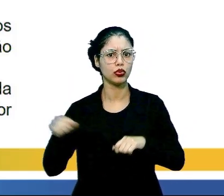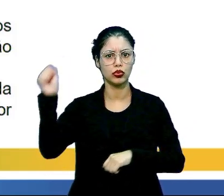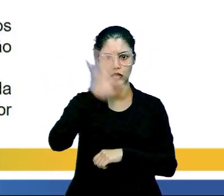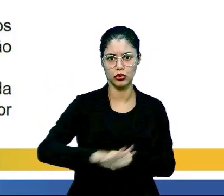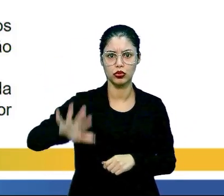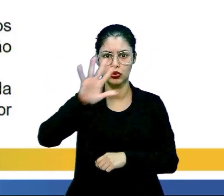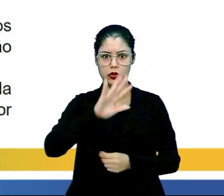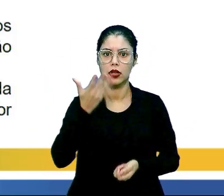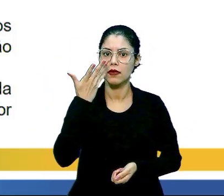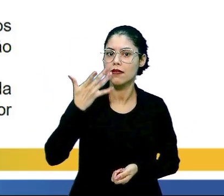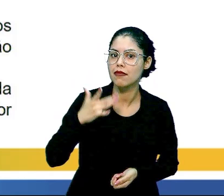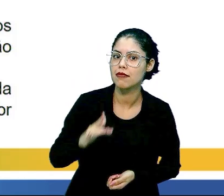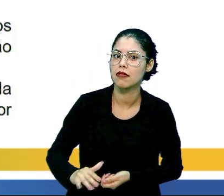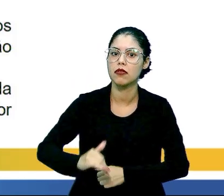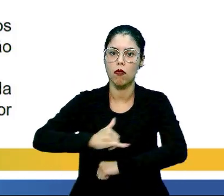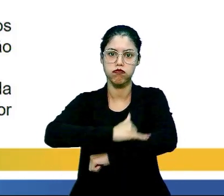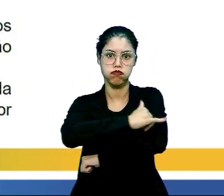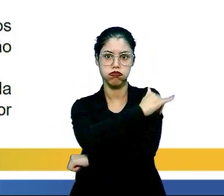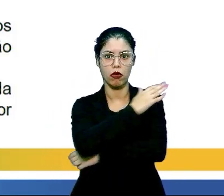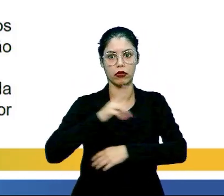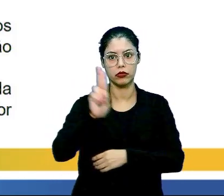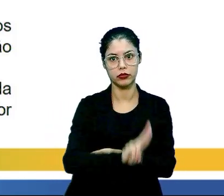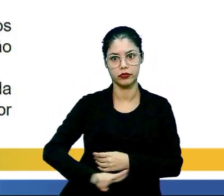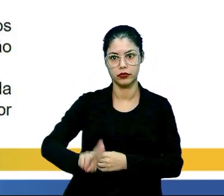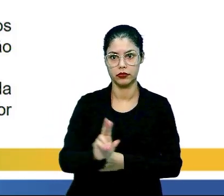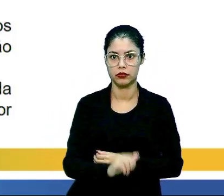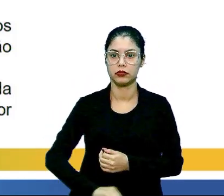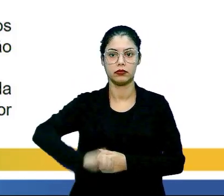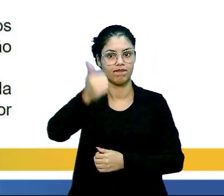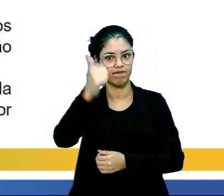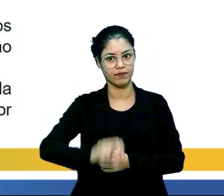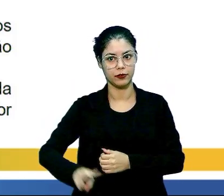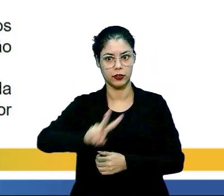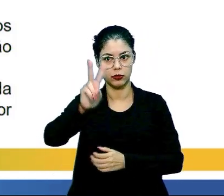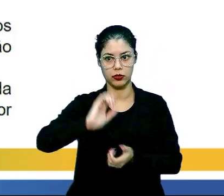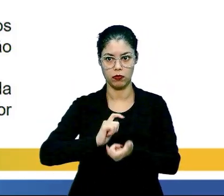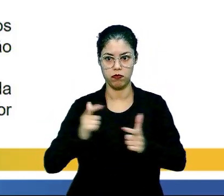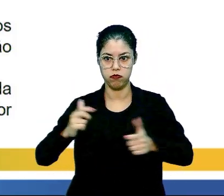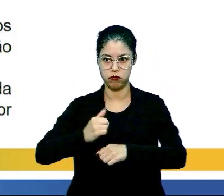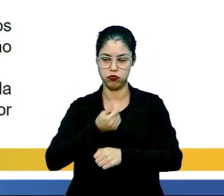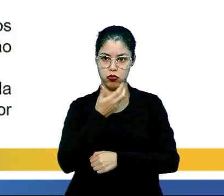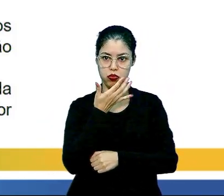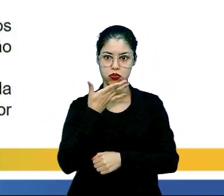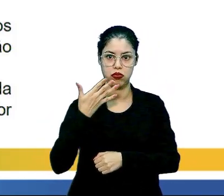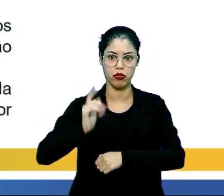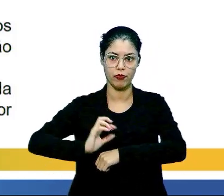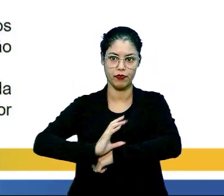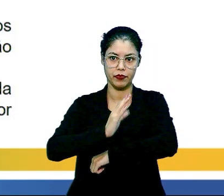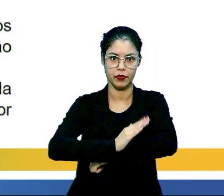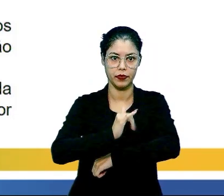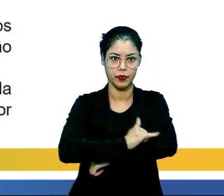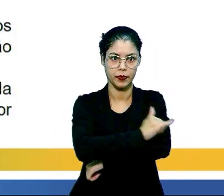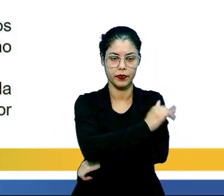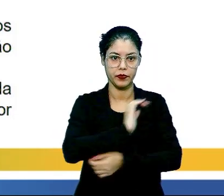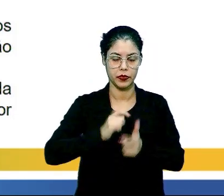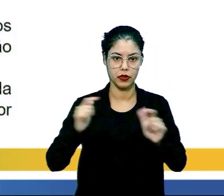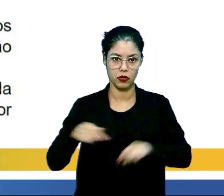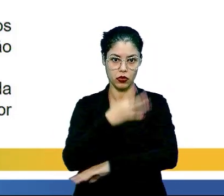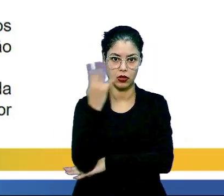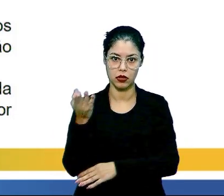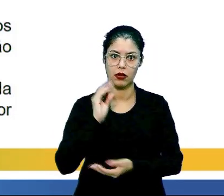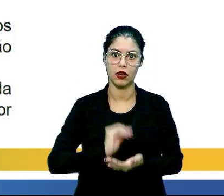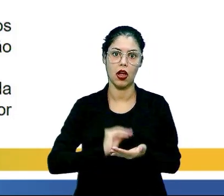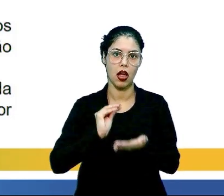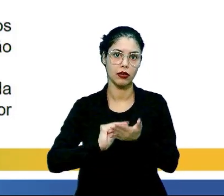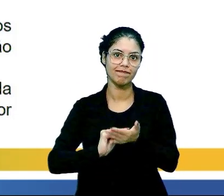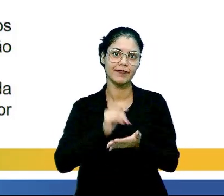em geral as crianças obesas usam alimentos de alto valor calórico que não precisam ser em grande quantidade